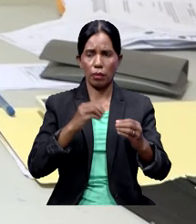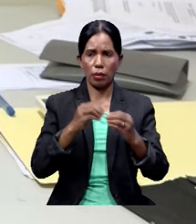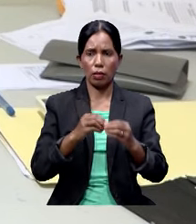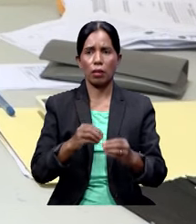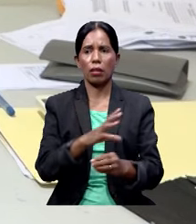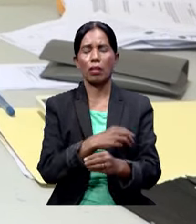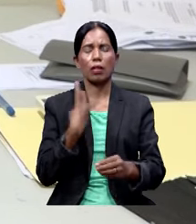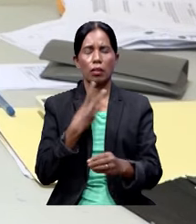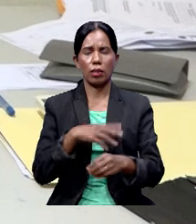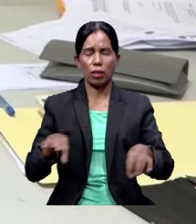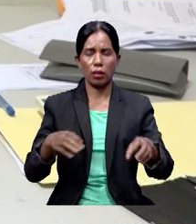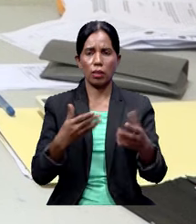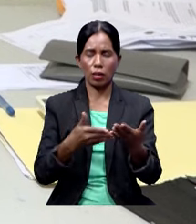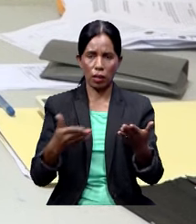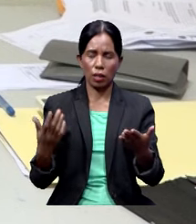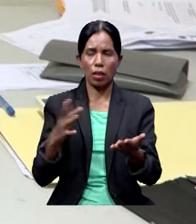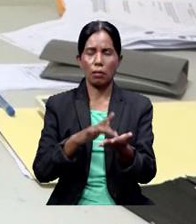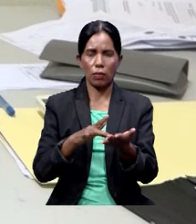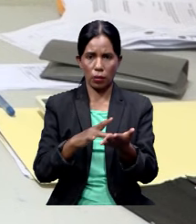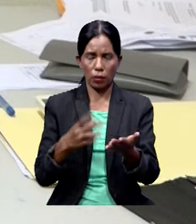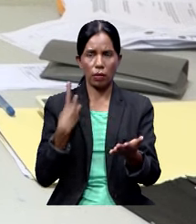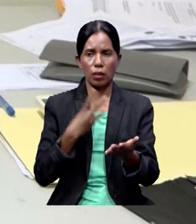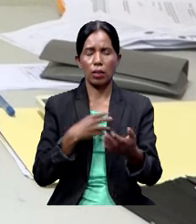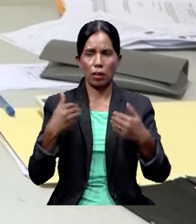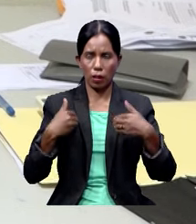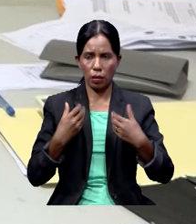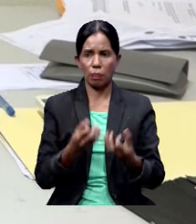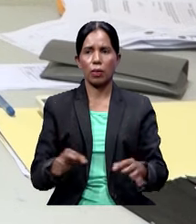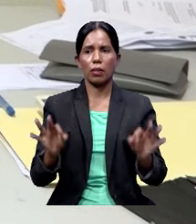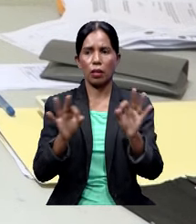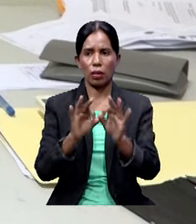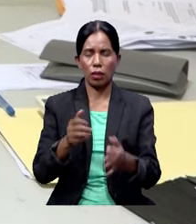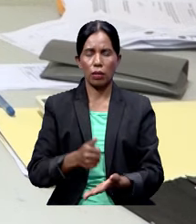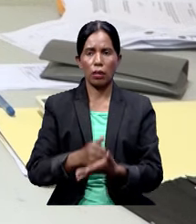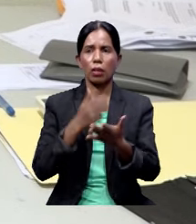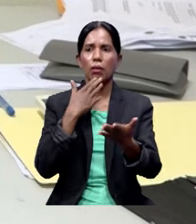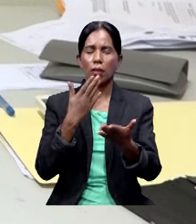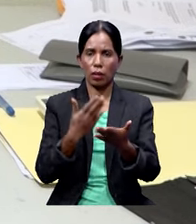Recursos que está aí, e nem é importante ter, mas até bem a lá atendimento é mais dia,